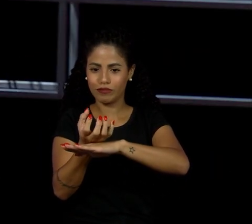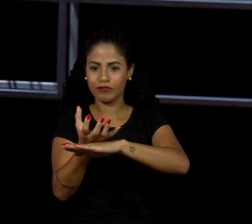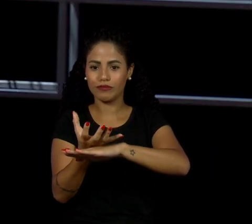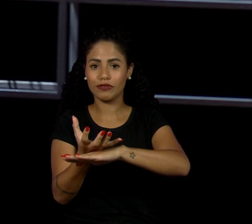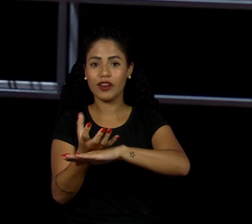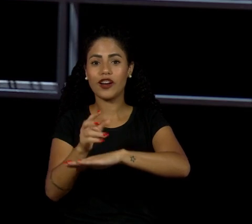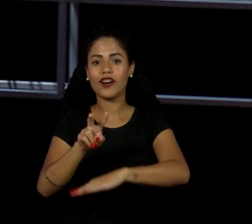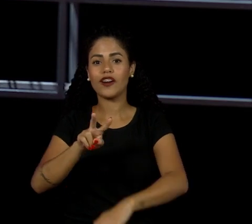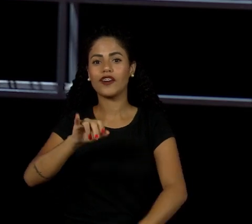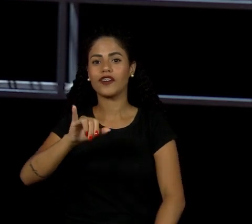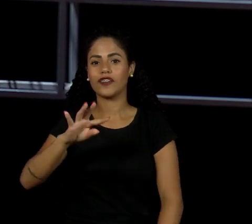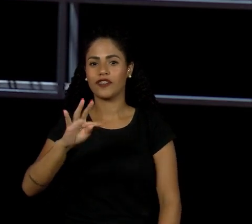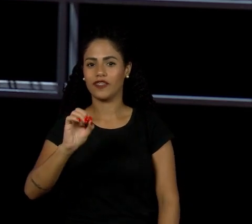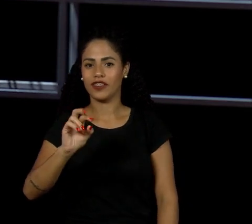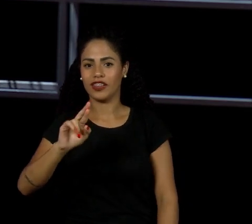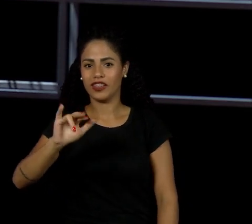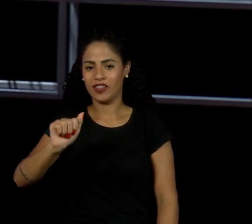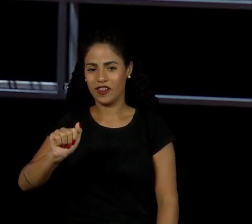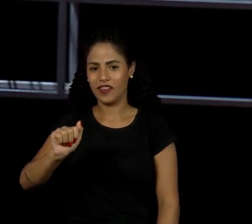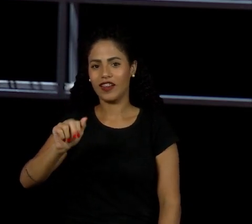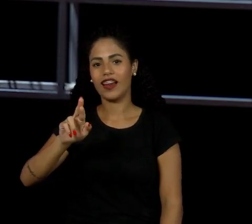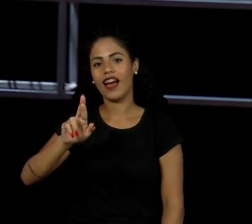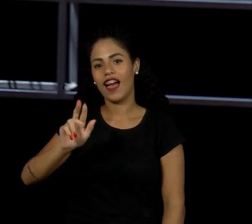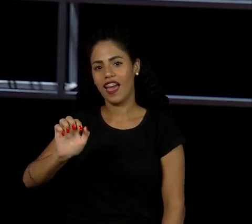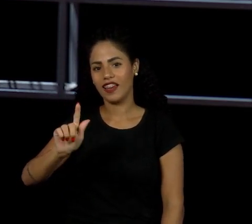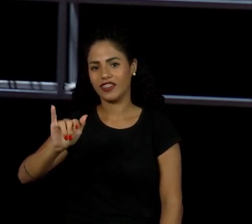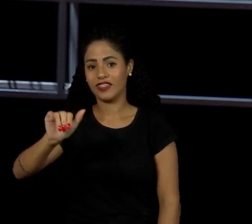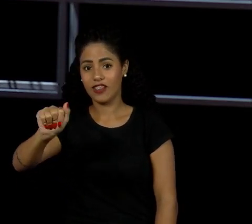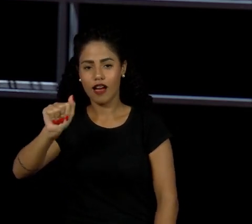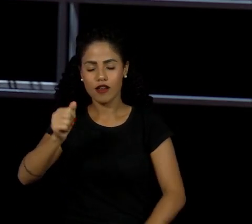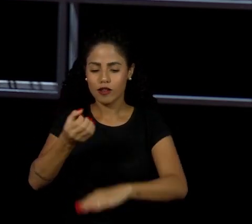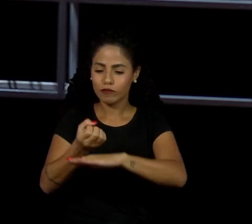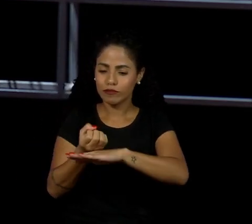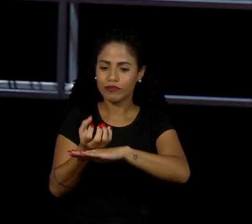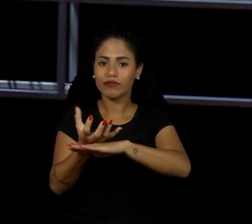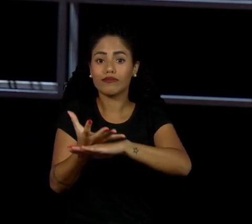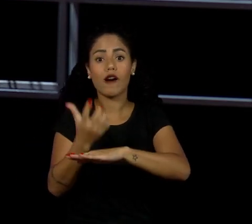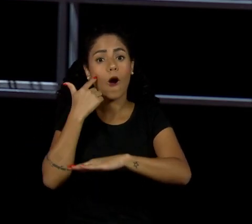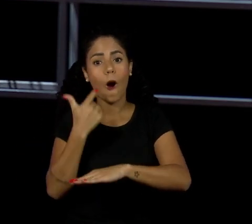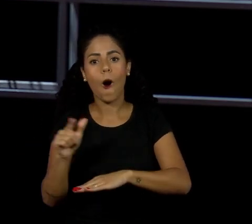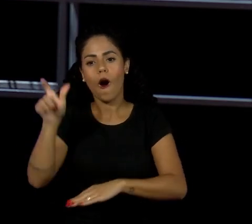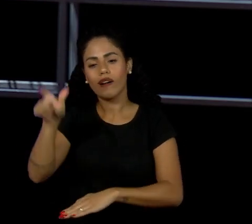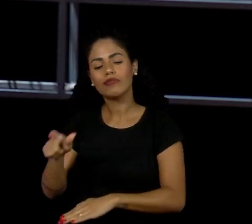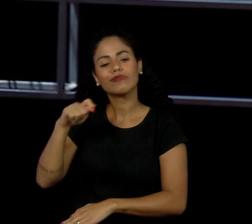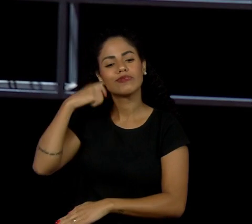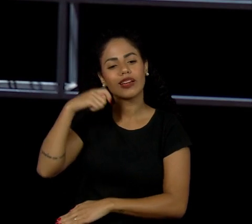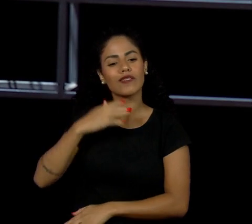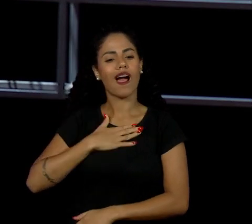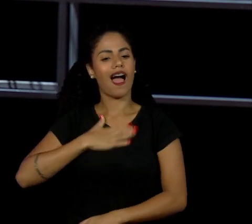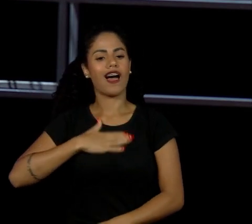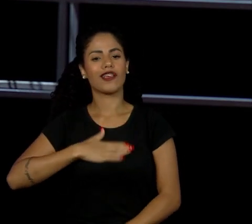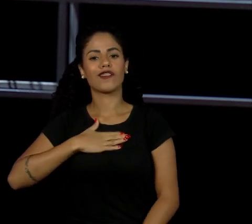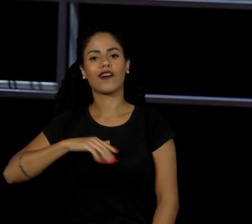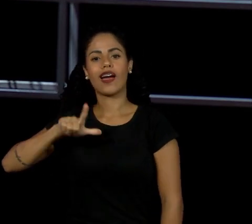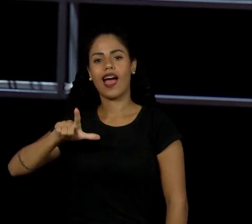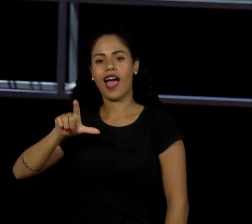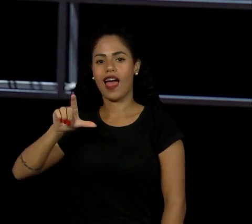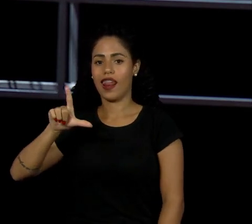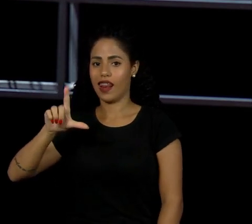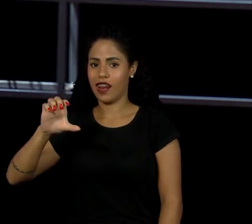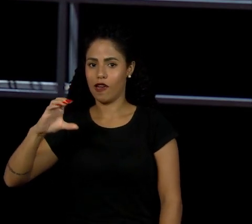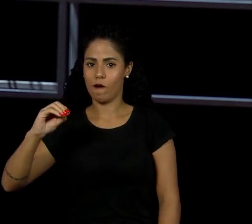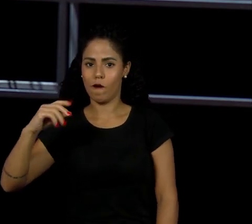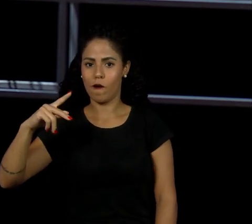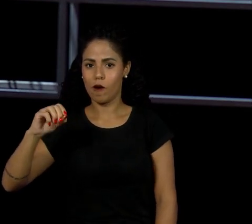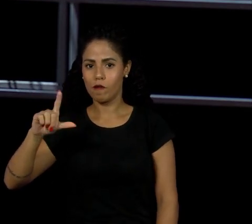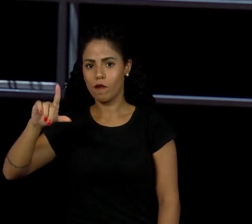O Leopoldo Pacheco, que todo mundo conhece da TV e do teatro, é um apaixonado por essa planta amazônica e conseguiu reproduzi-la no